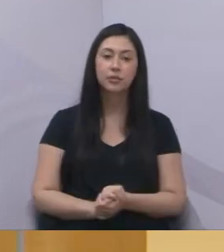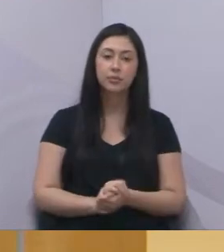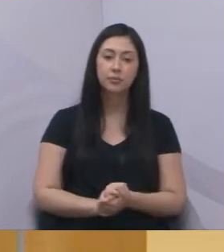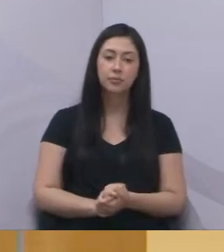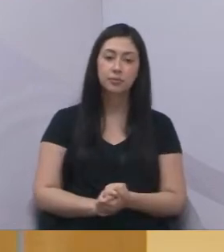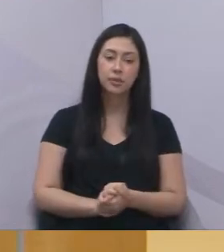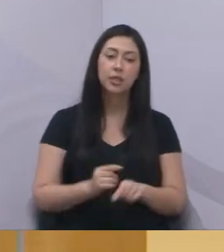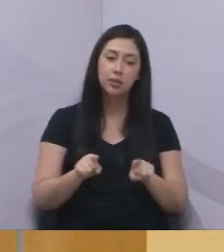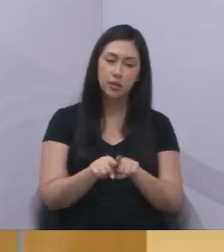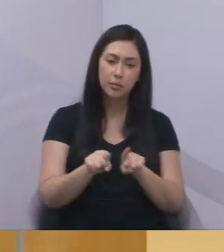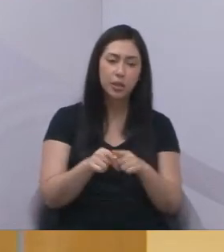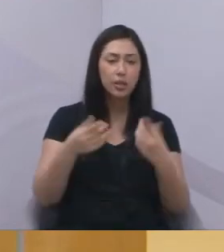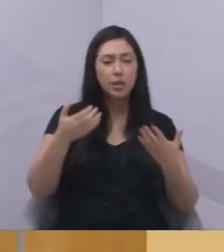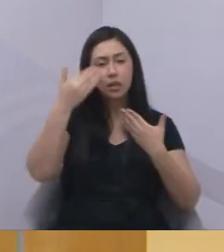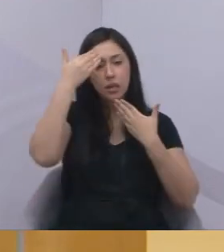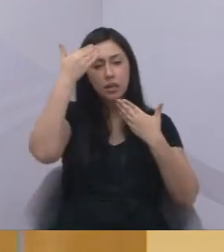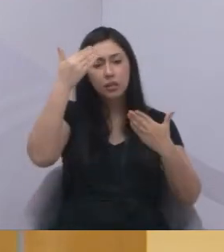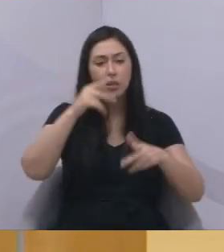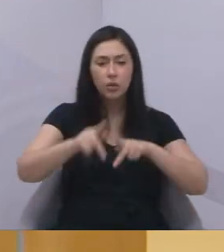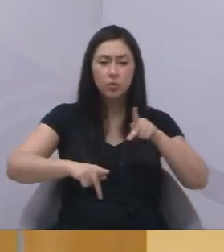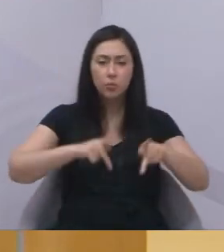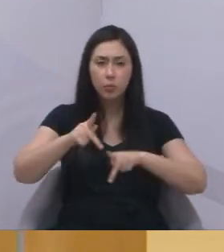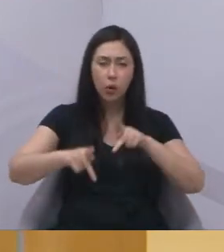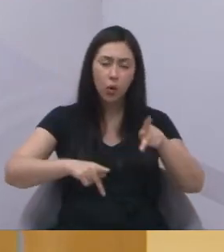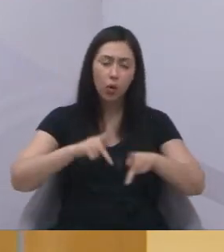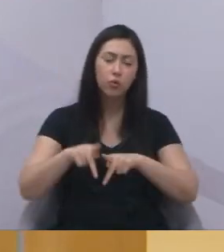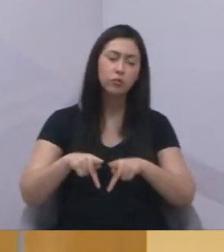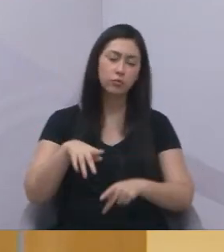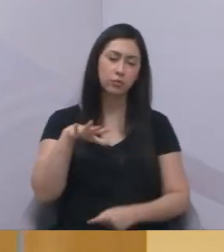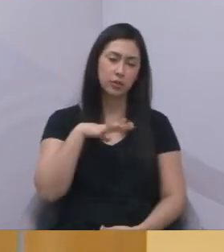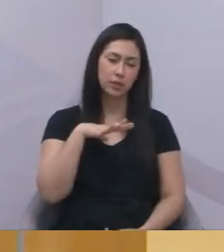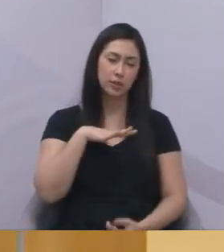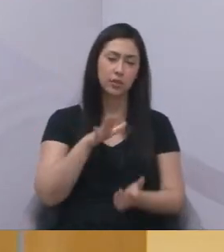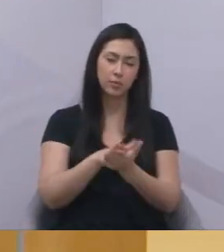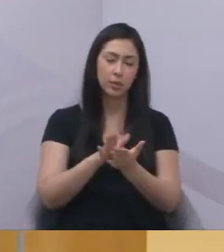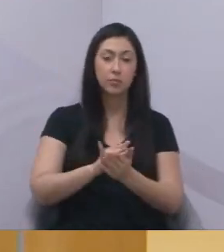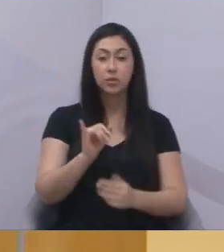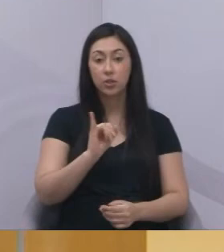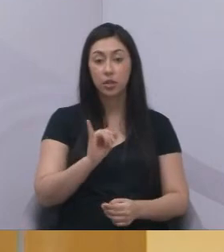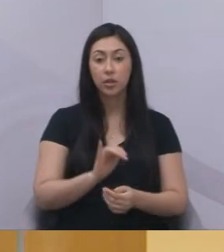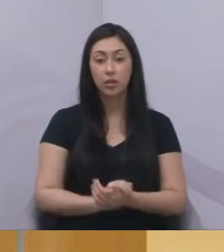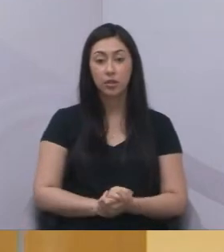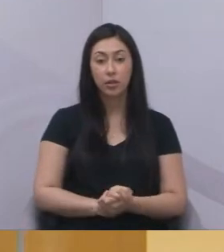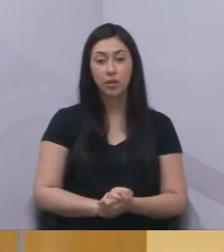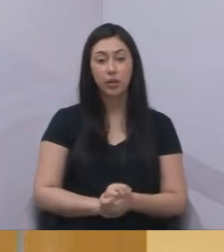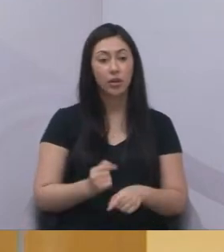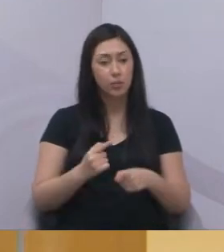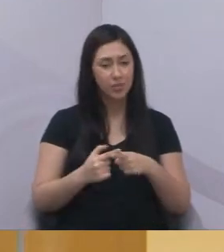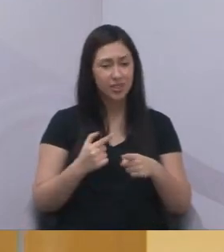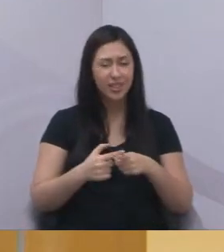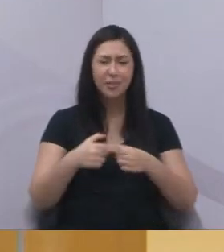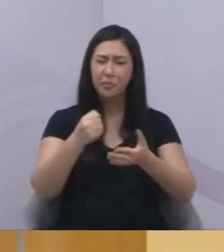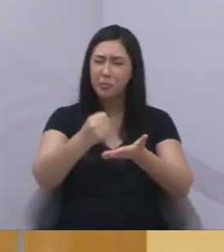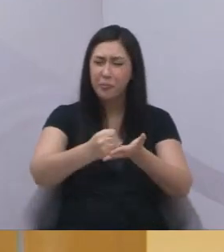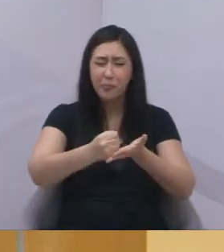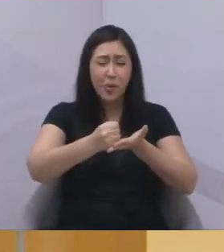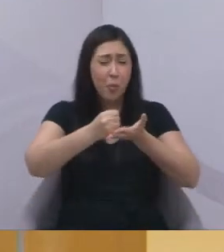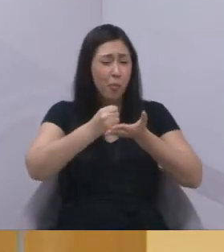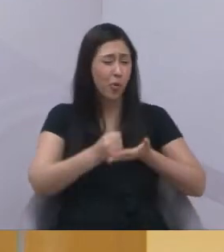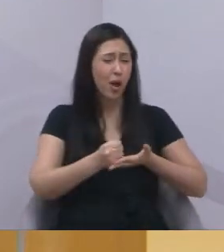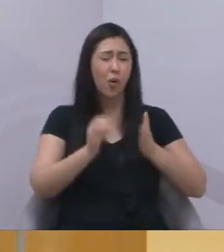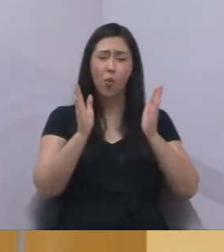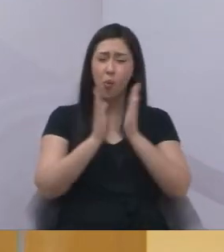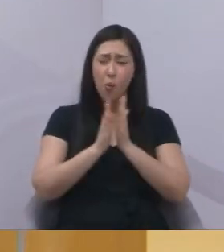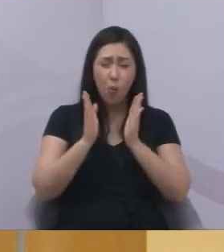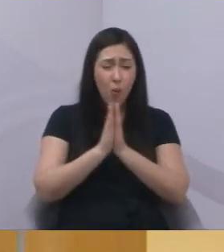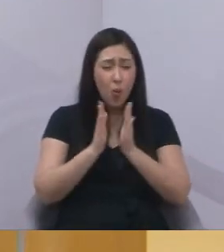agradecer toda a população da cidade de Jacareí pelo o que me fizeram na época rezando para meu filho.